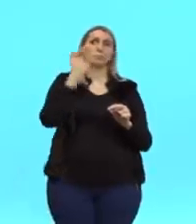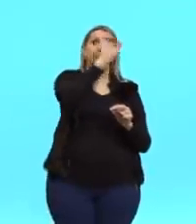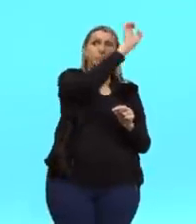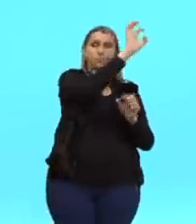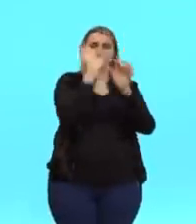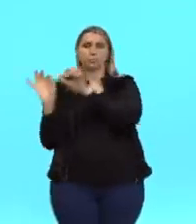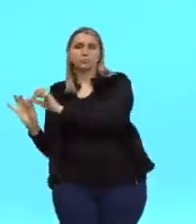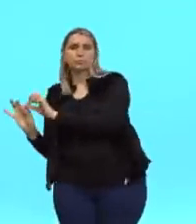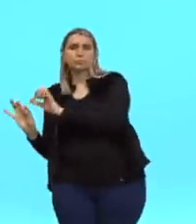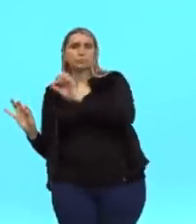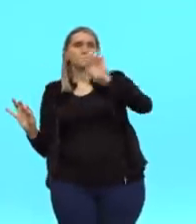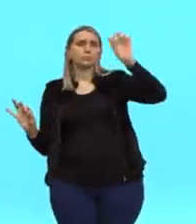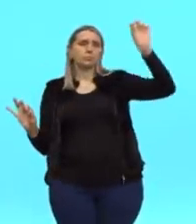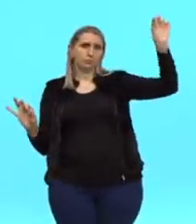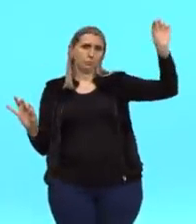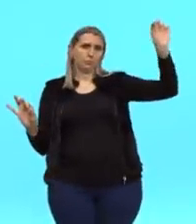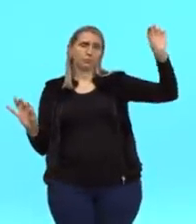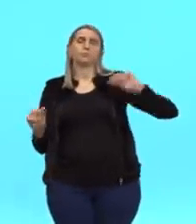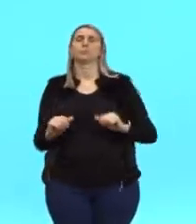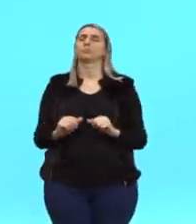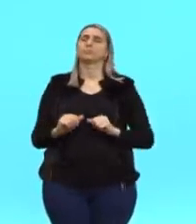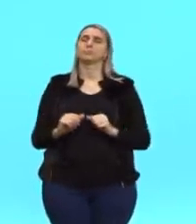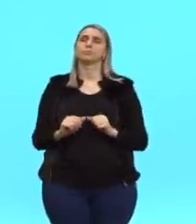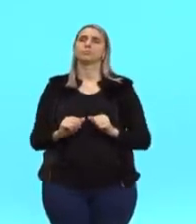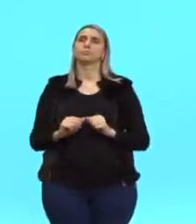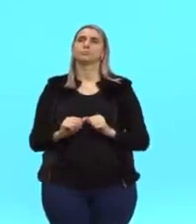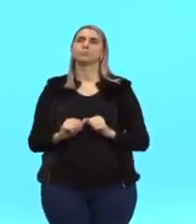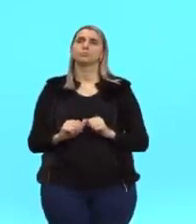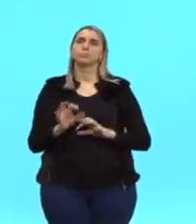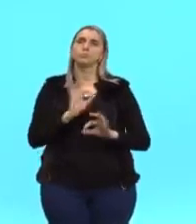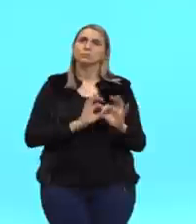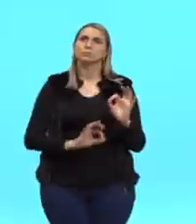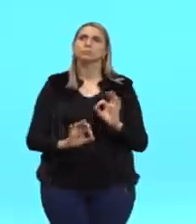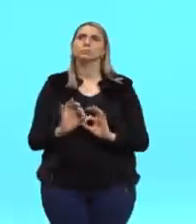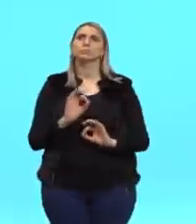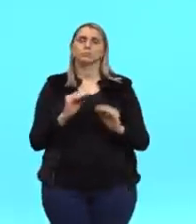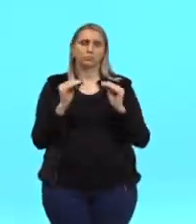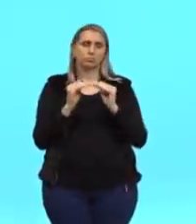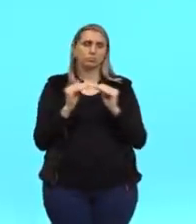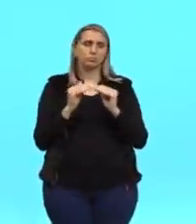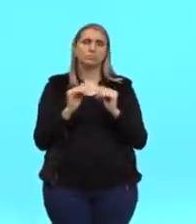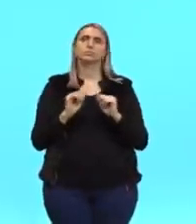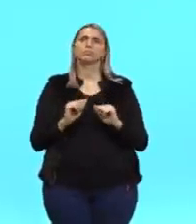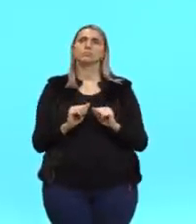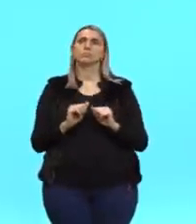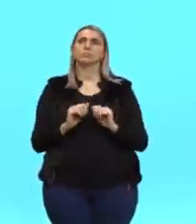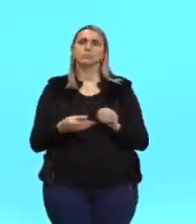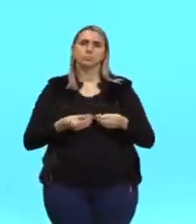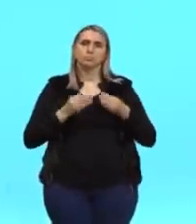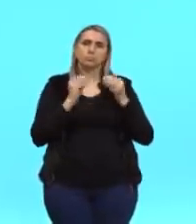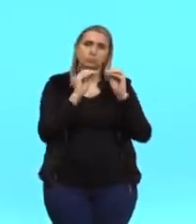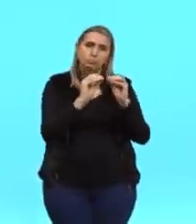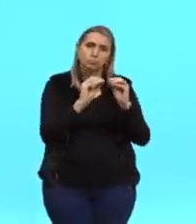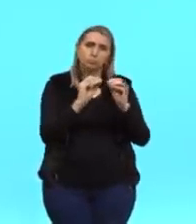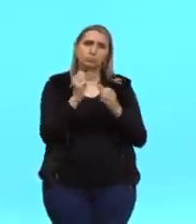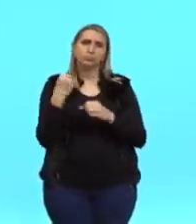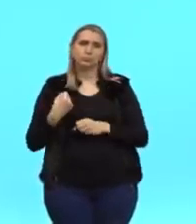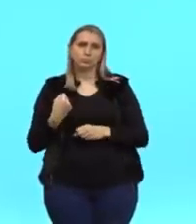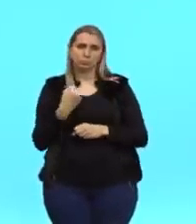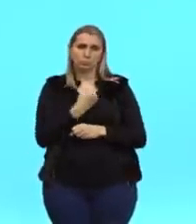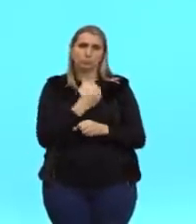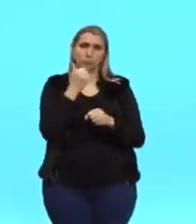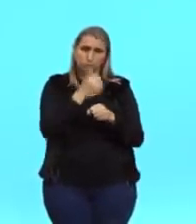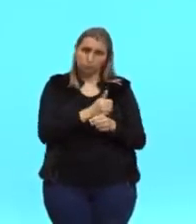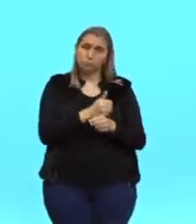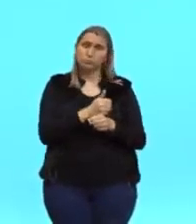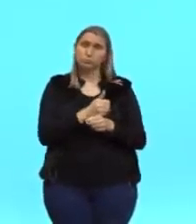toda a rampa, certo? Ou seja, montamos a proporção, colocamos os valores no lugarzinho certo